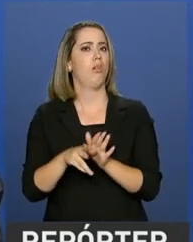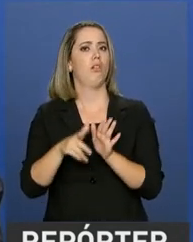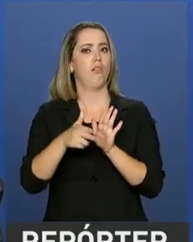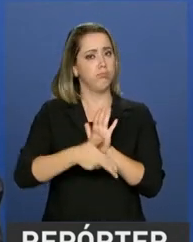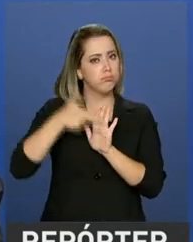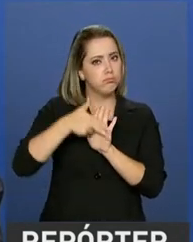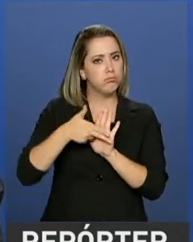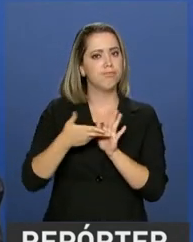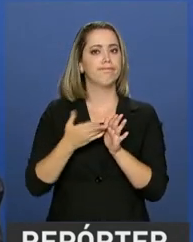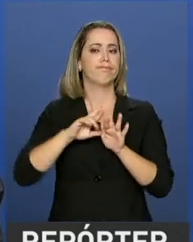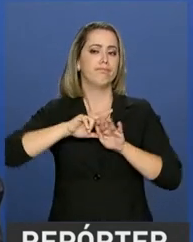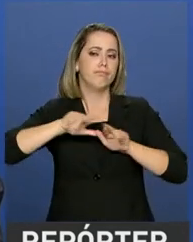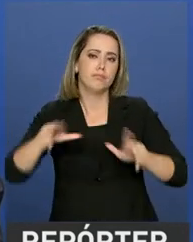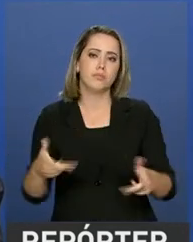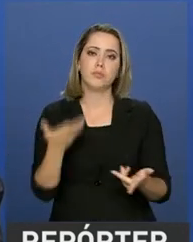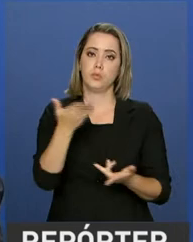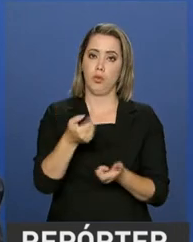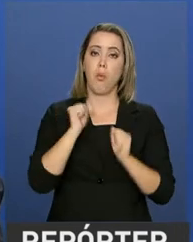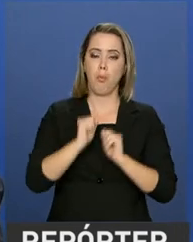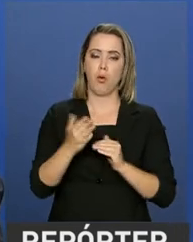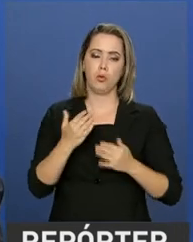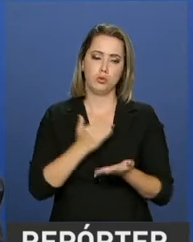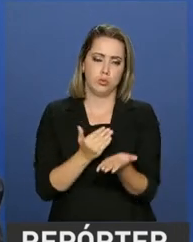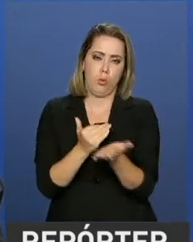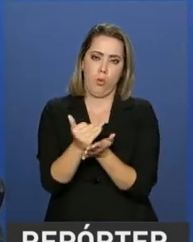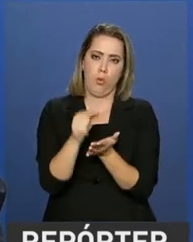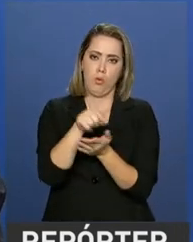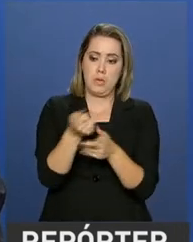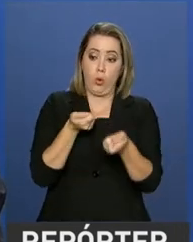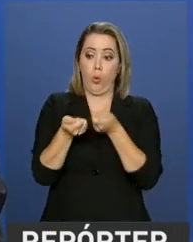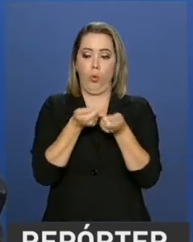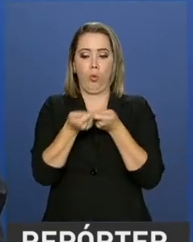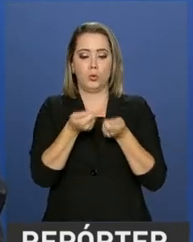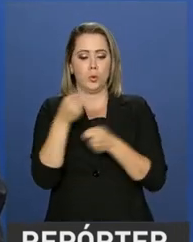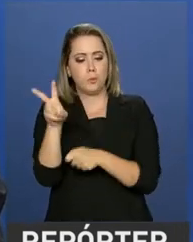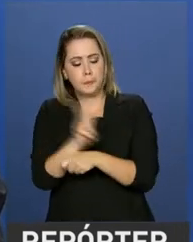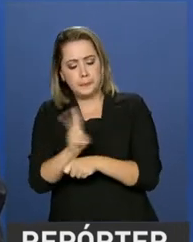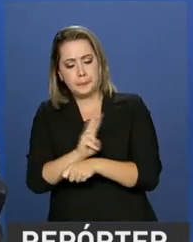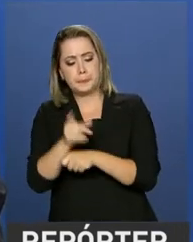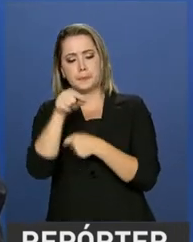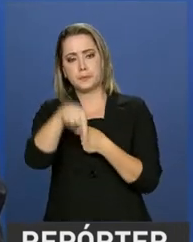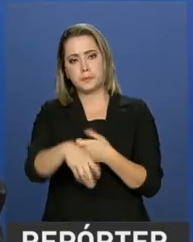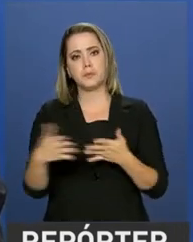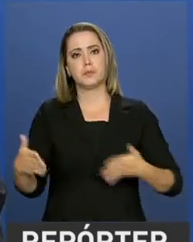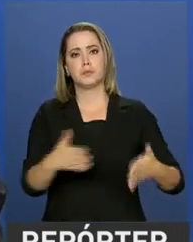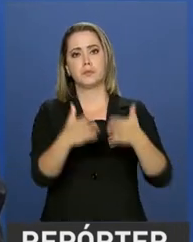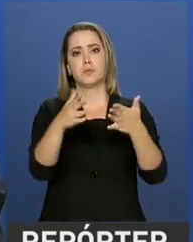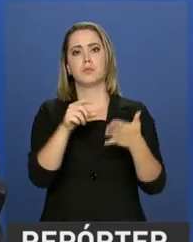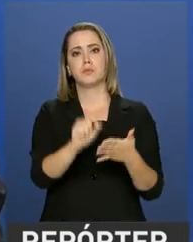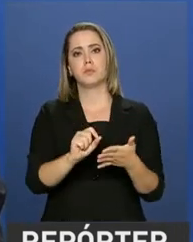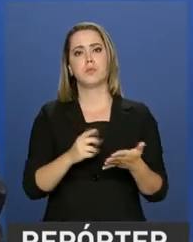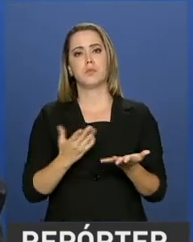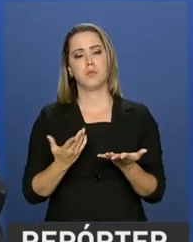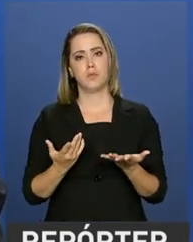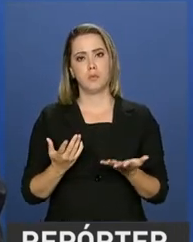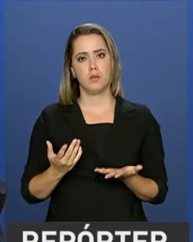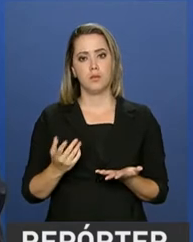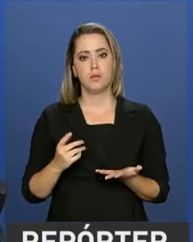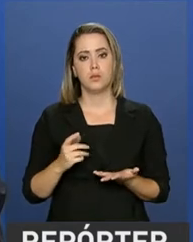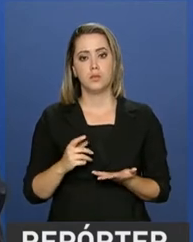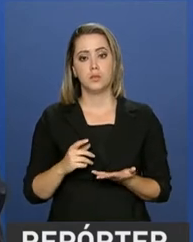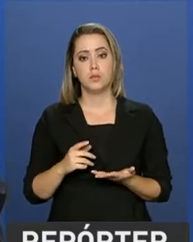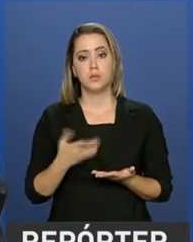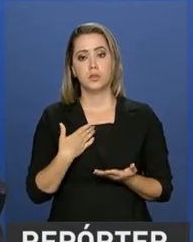passa a ser um começo de um controle dessa como eu disse é